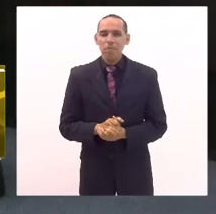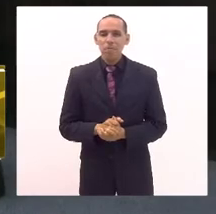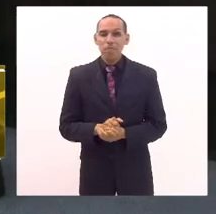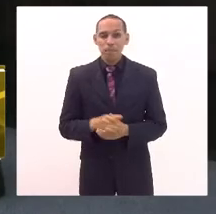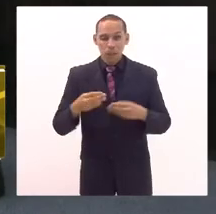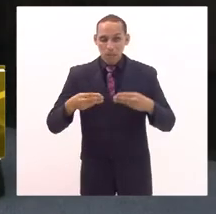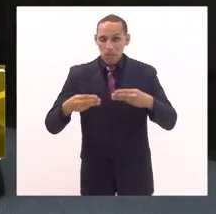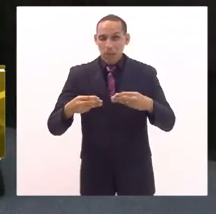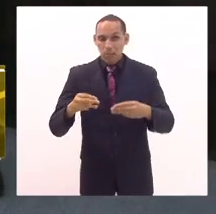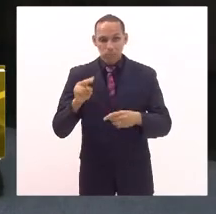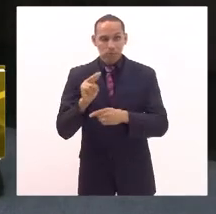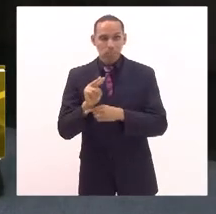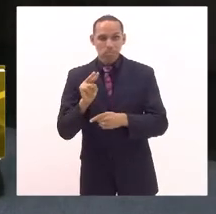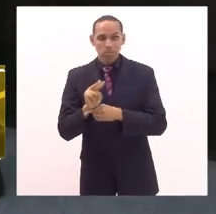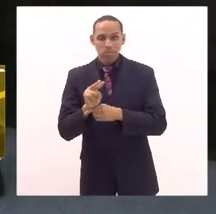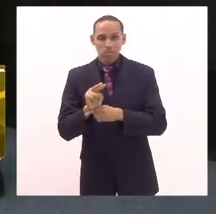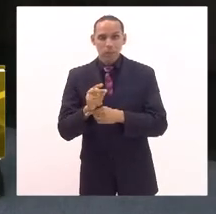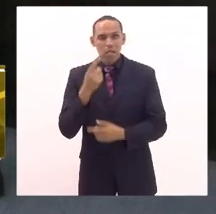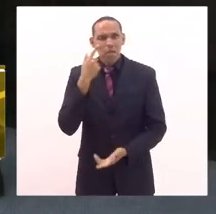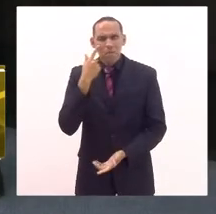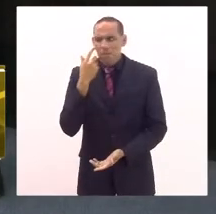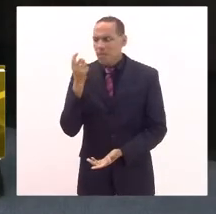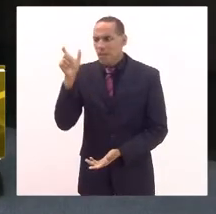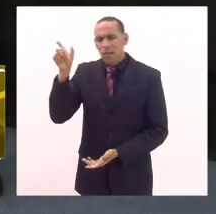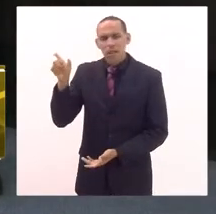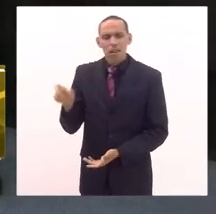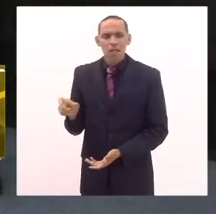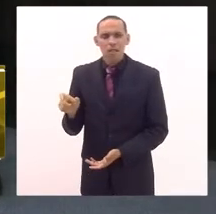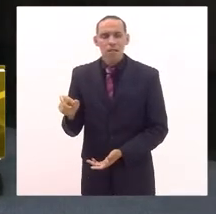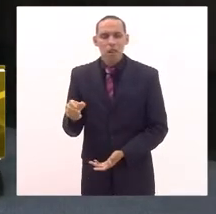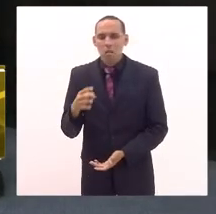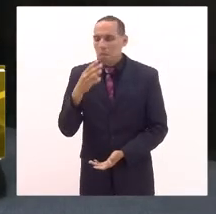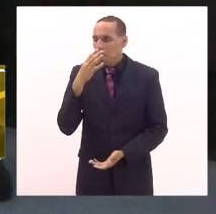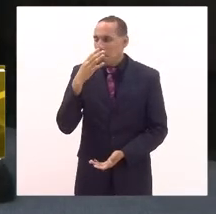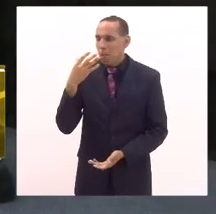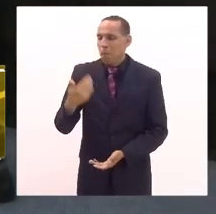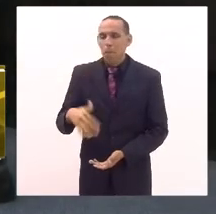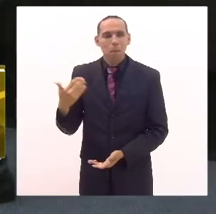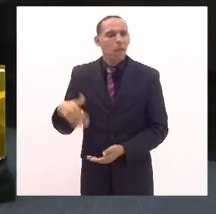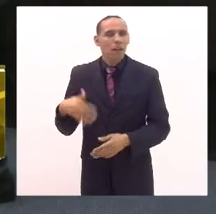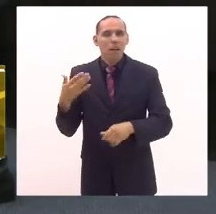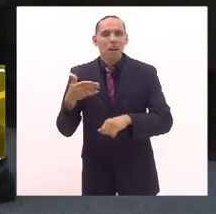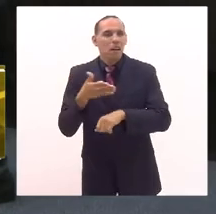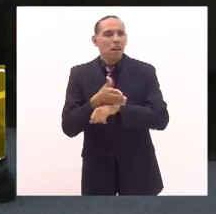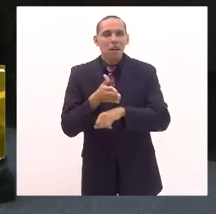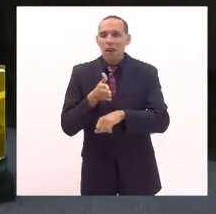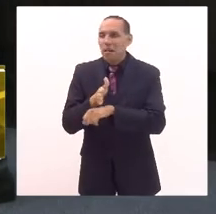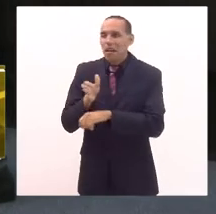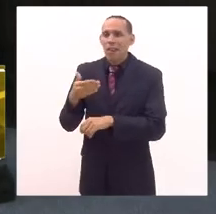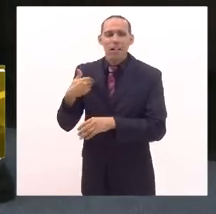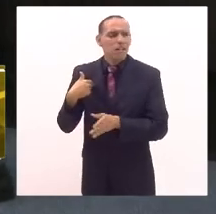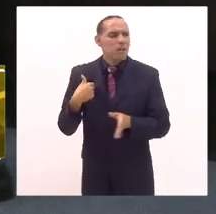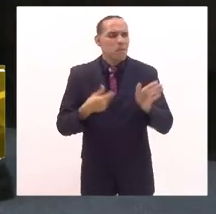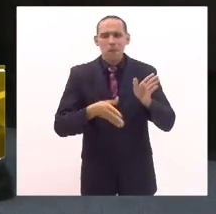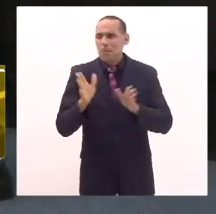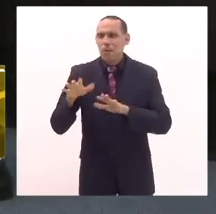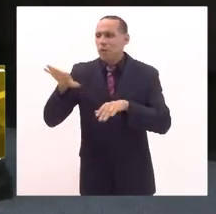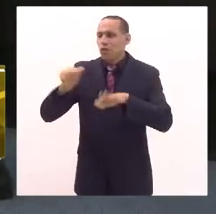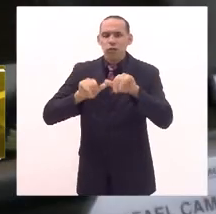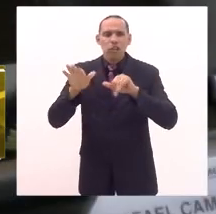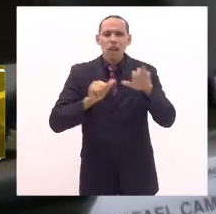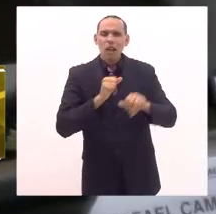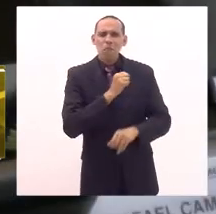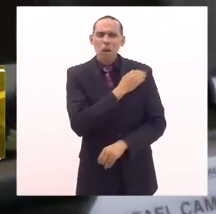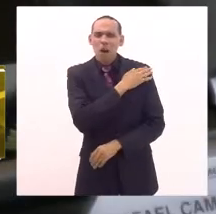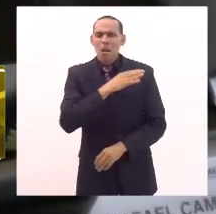Ministério da Defesa. Rapaz, tinha que ver o Wildo. Meu Deus do céu, eu ficava doido. O Wildo entrava para um lado, descia, eu ia para o outro, chamava os generais,